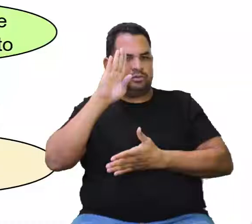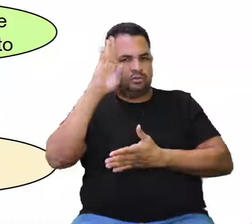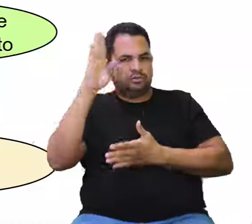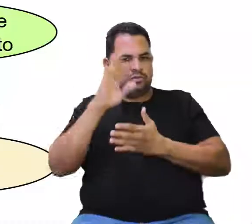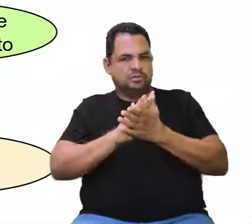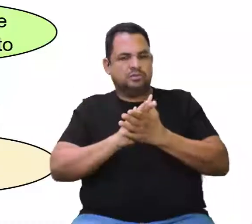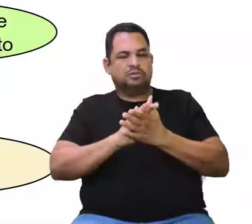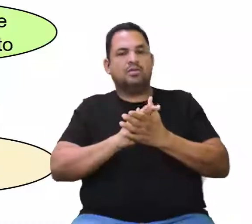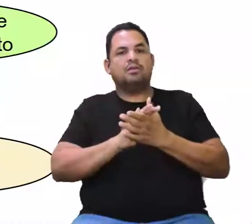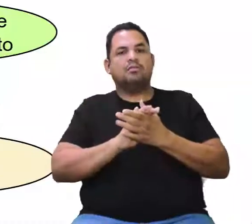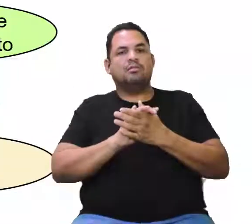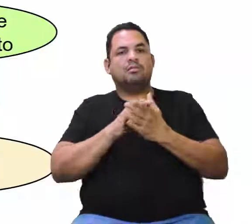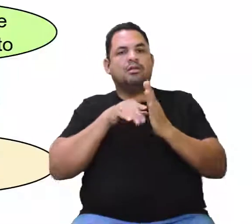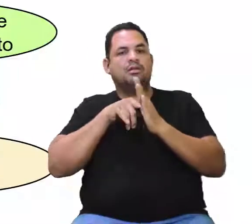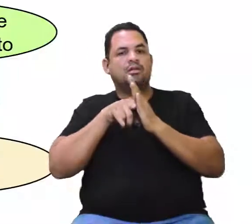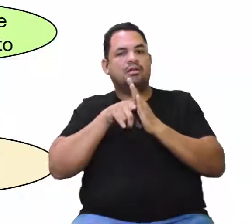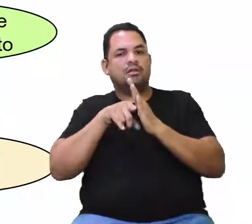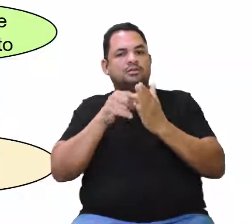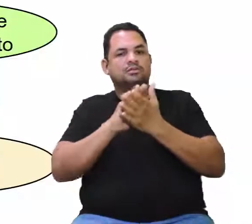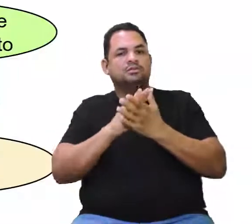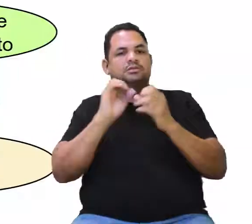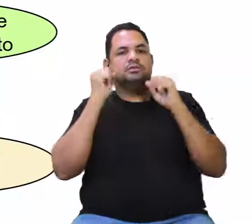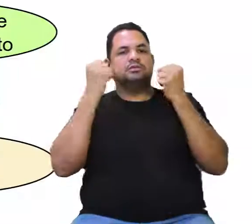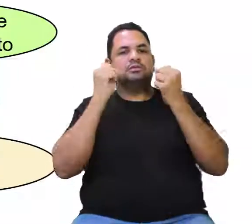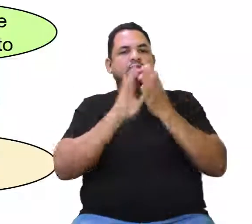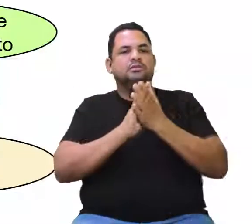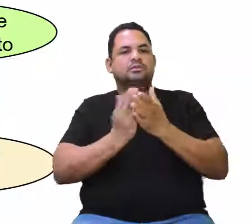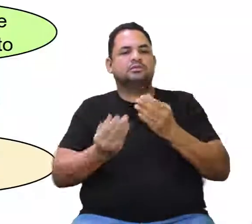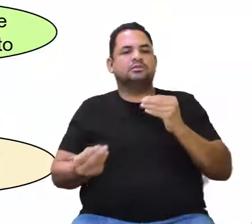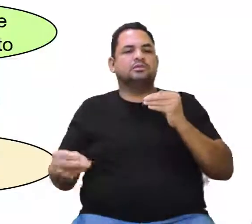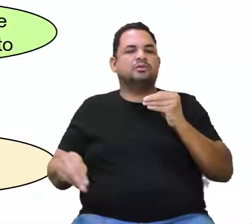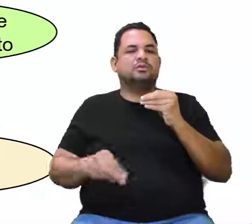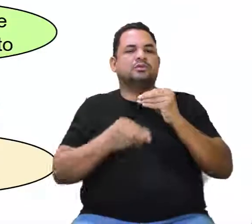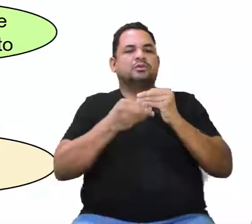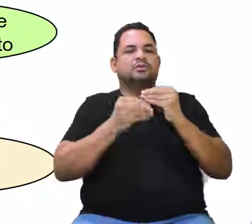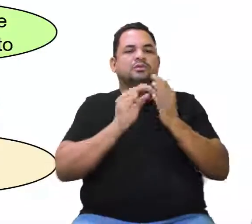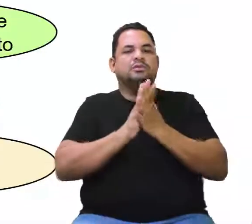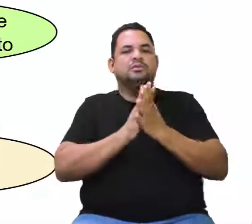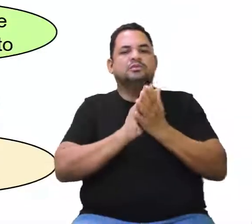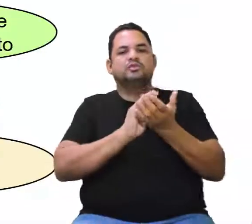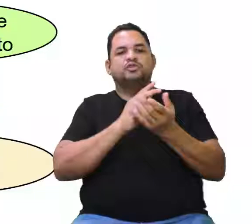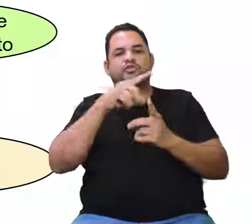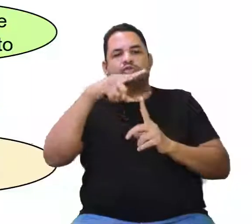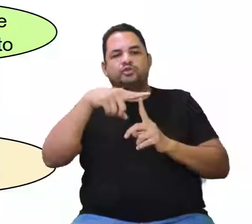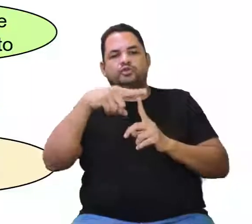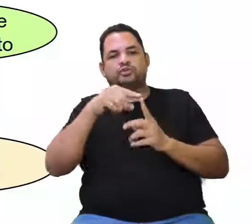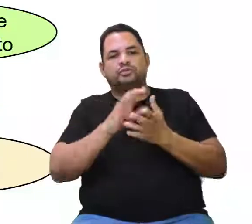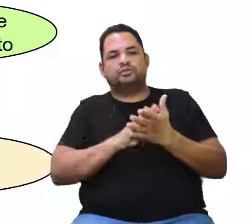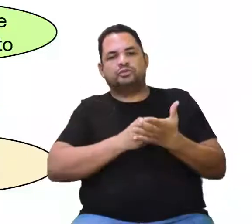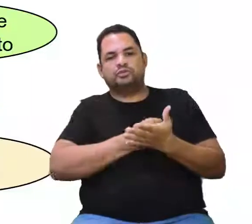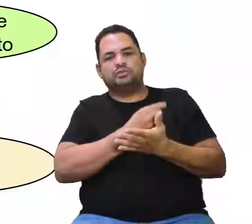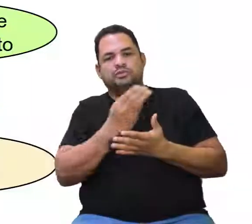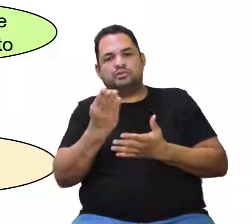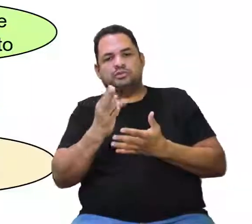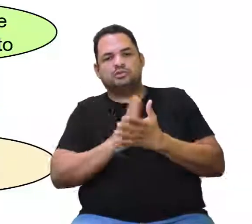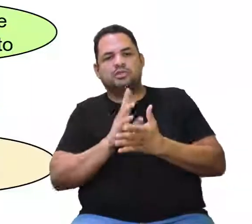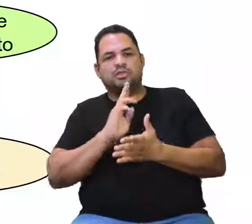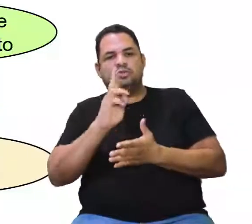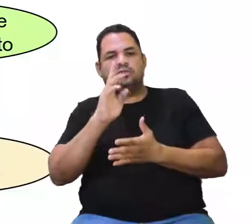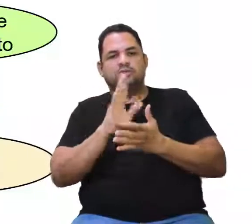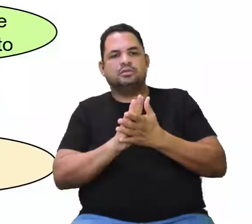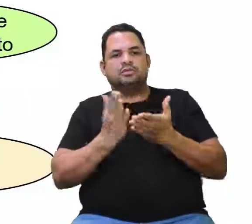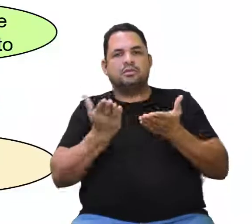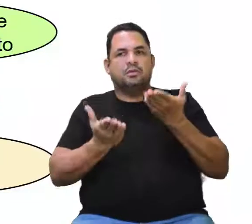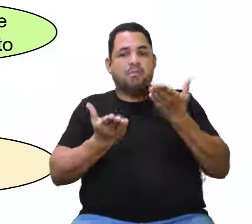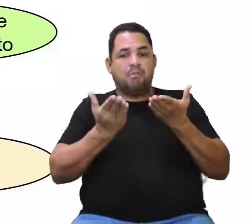prescrição de exercício incluem aí modalidades apropriadas com intensidade, duração, frequência e uma progressão